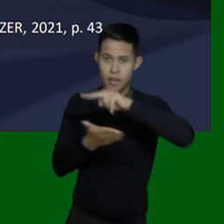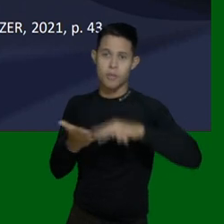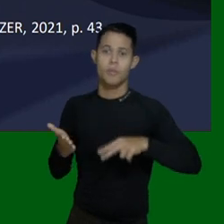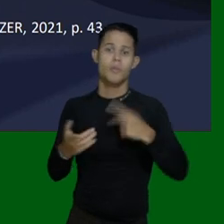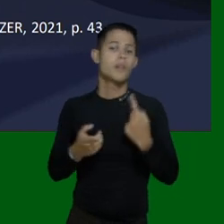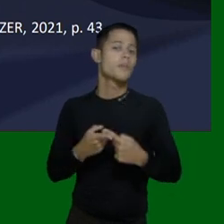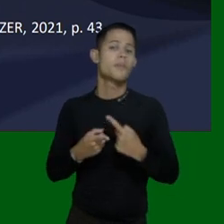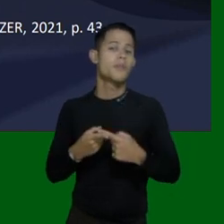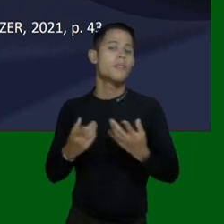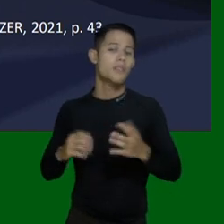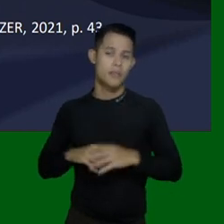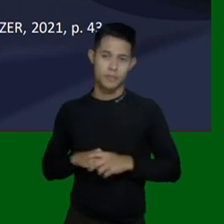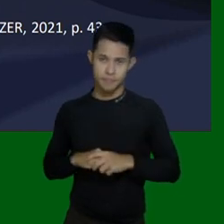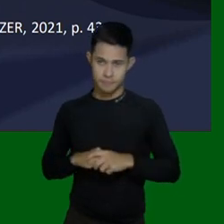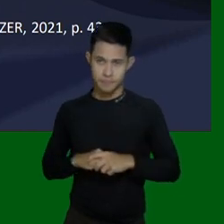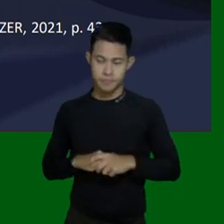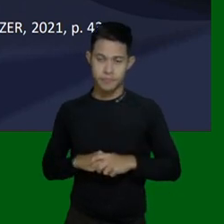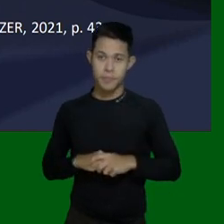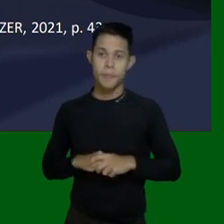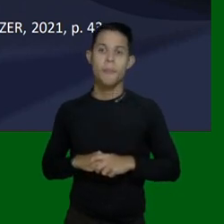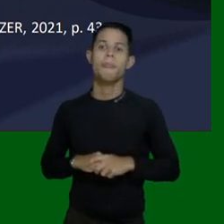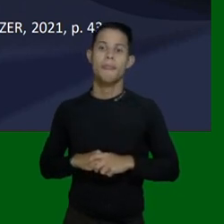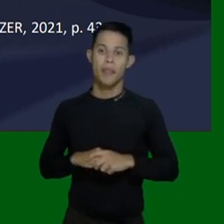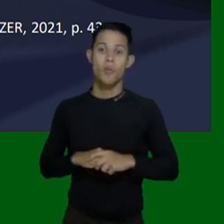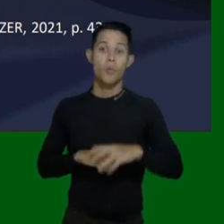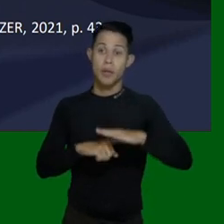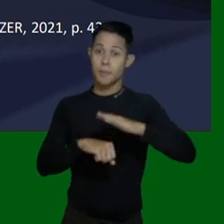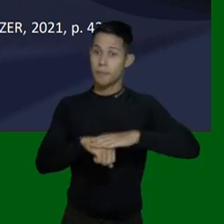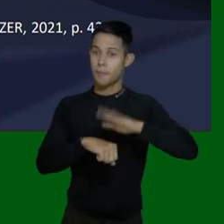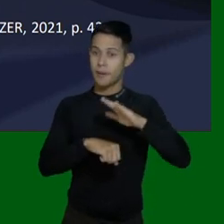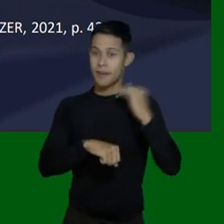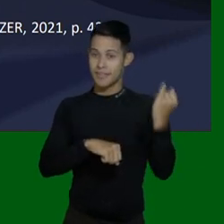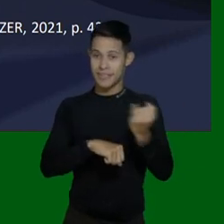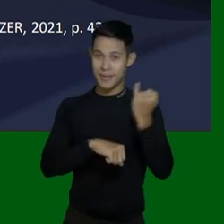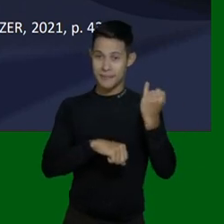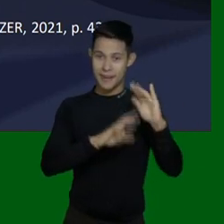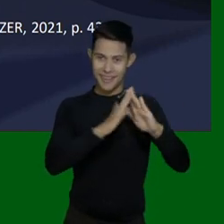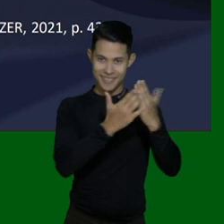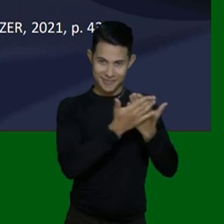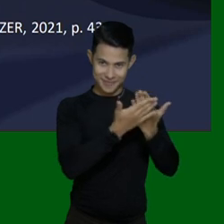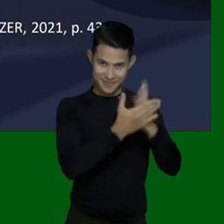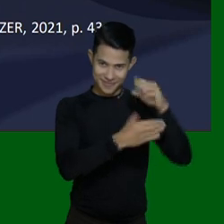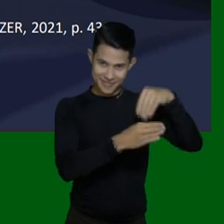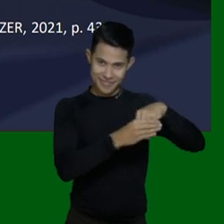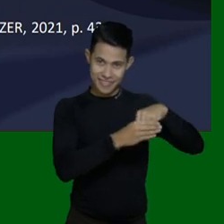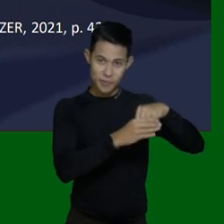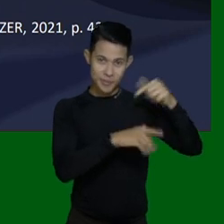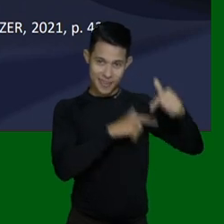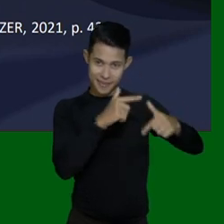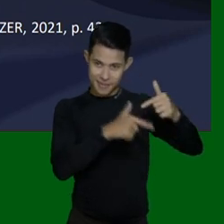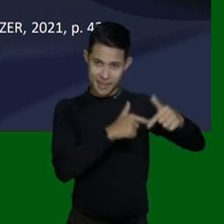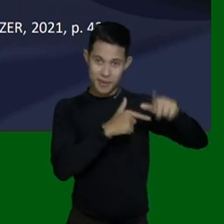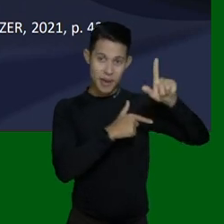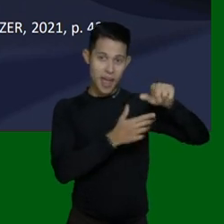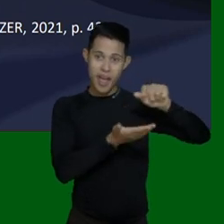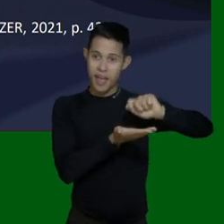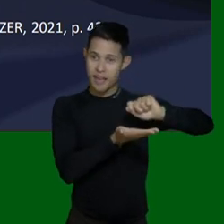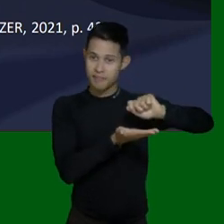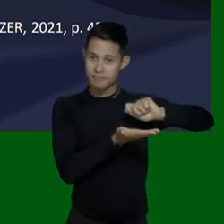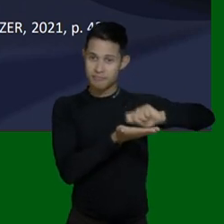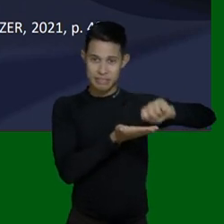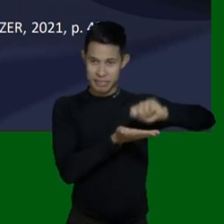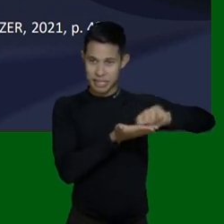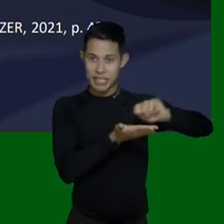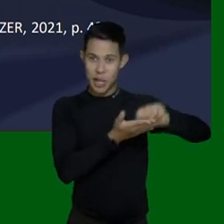Leitura uma das coisas que mais se trabalha na escola é a escrita a gente na escola a